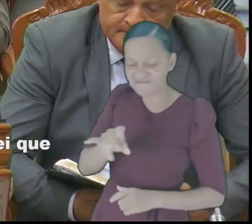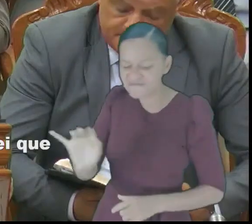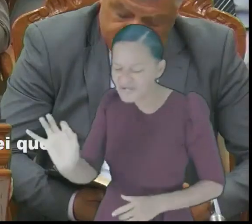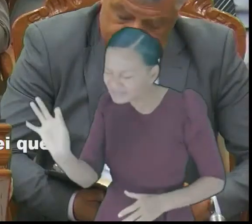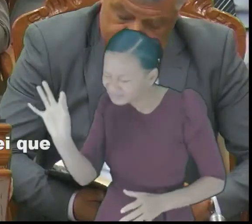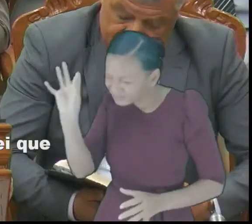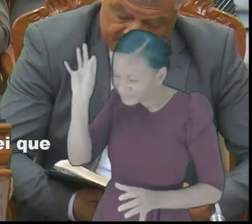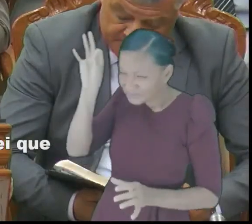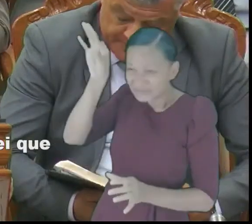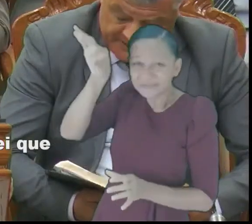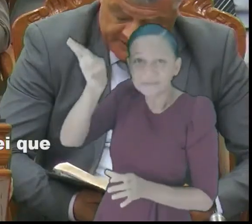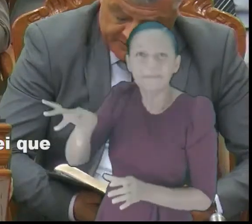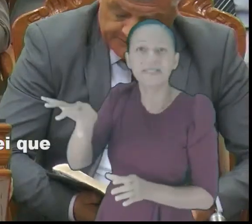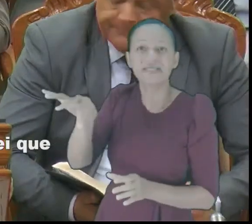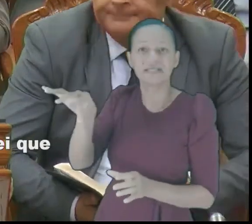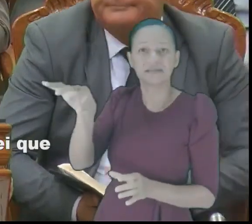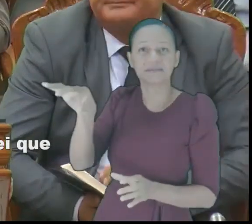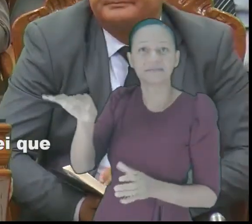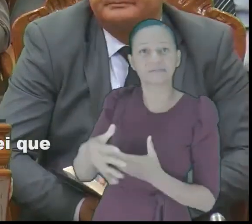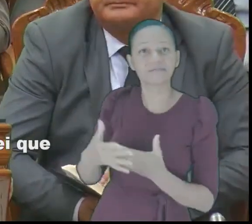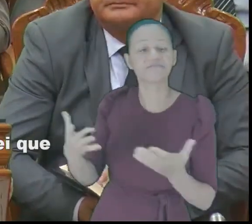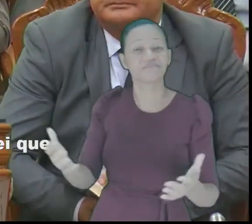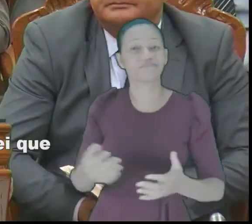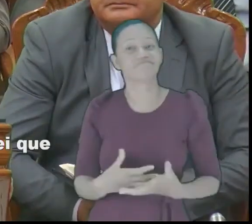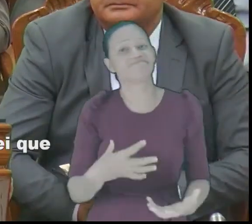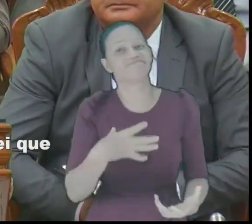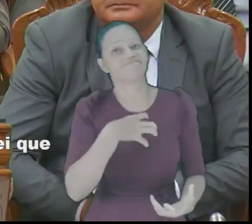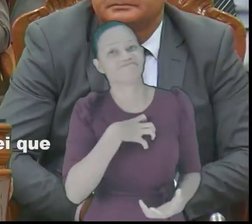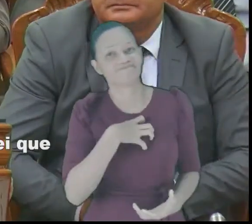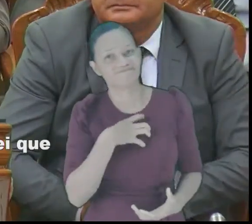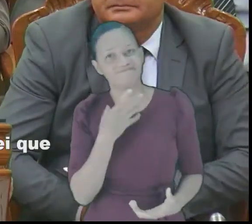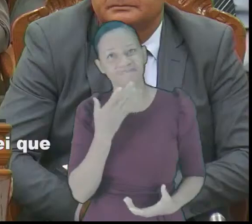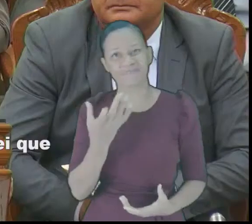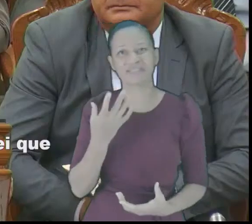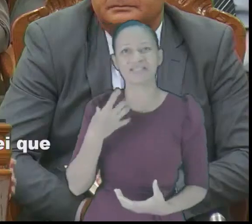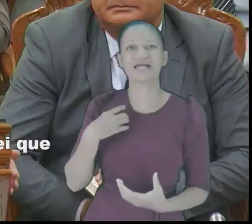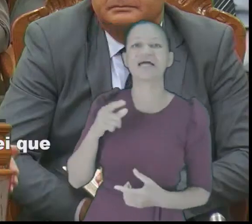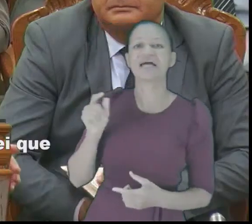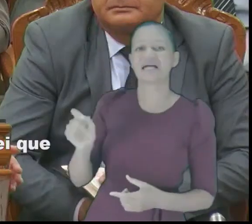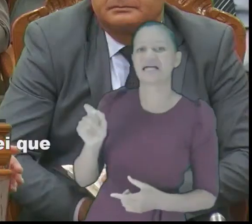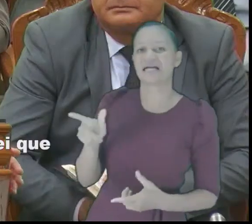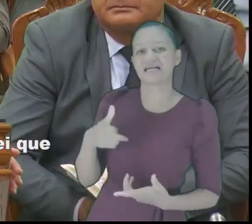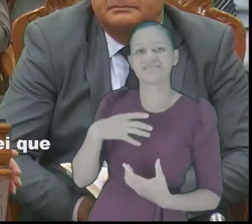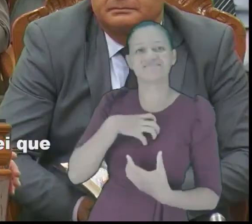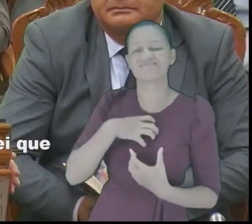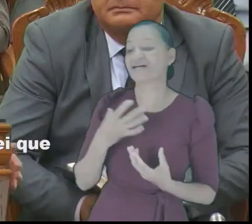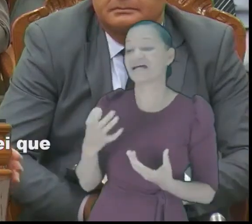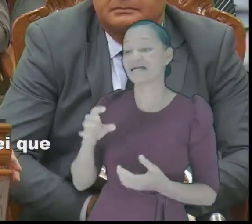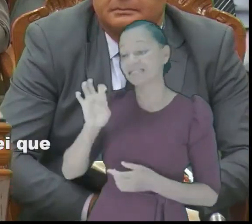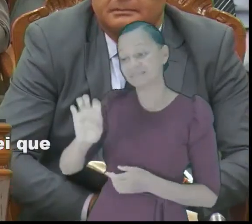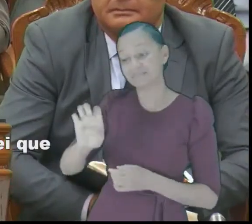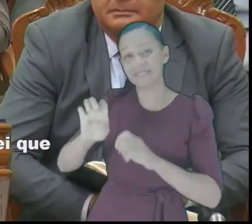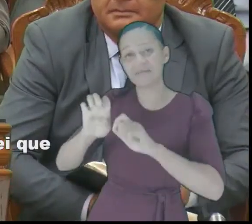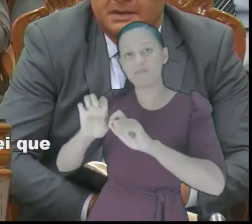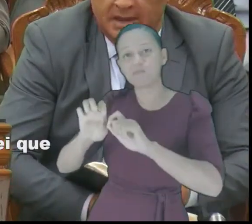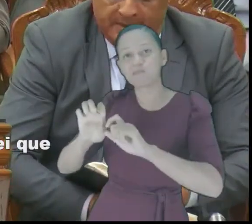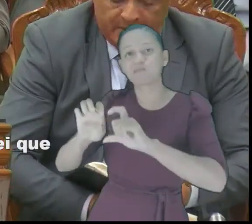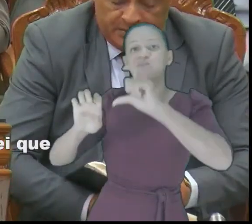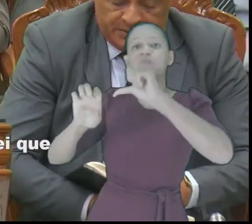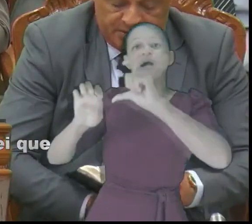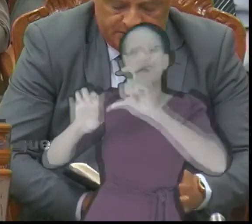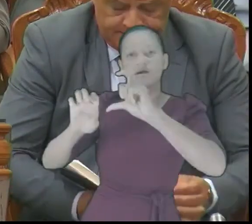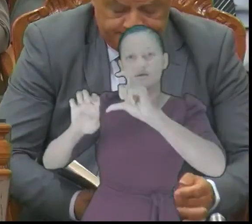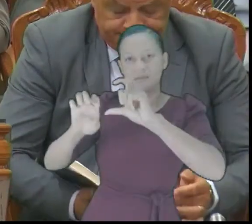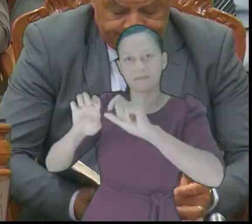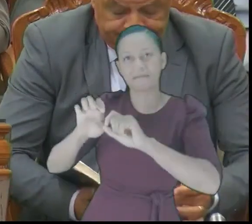que, irmãos? Espírito. Infelizmente essa grafia, espírito, não está feliz. Era para ter sido